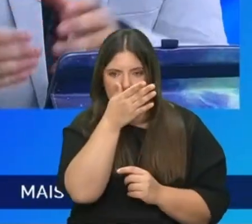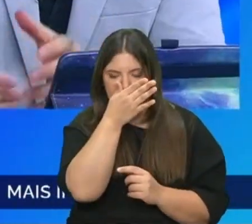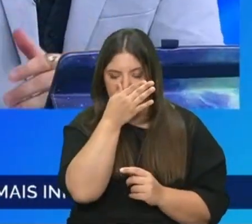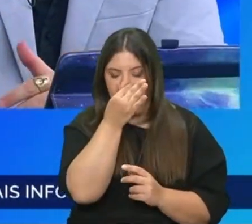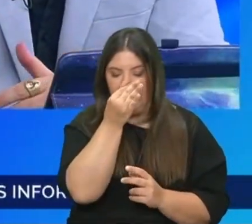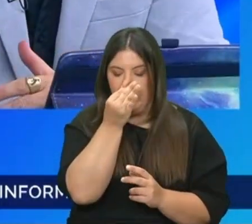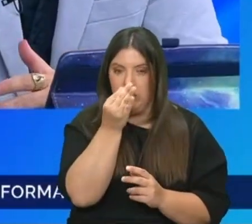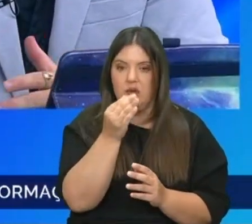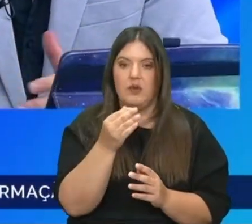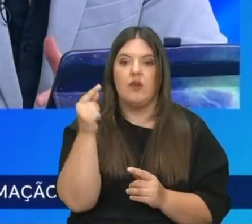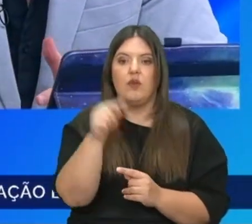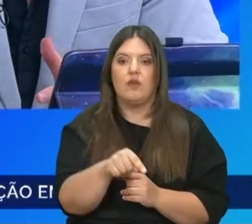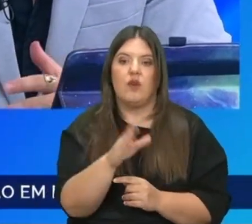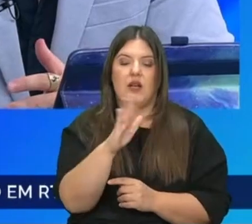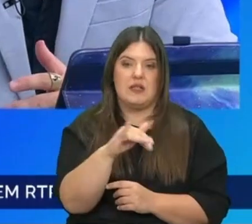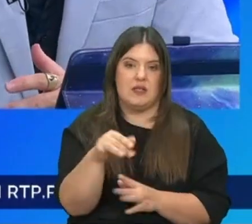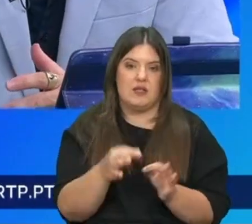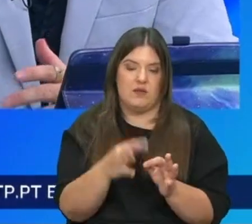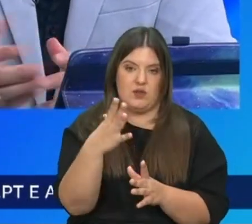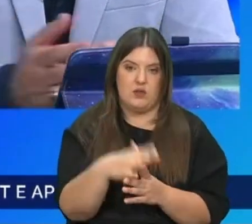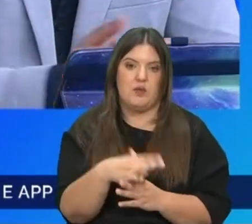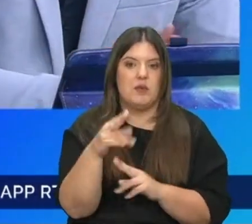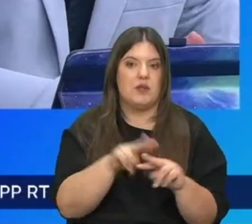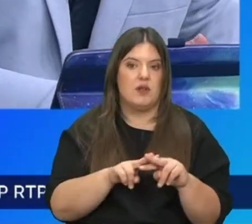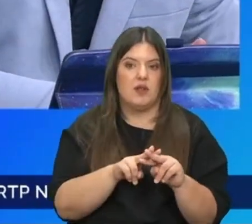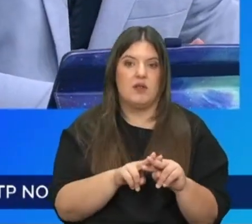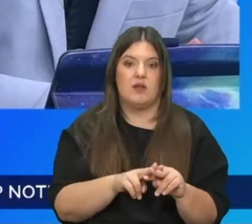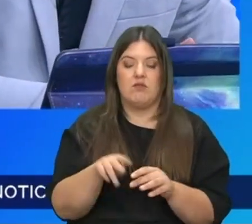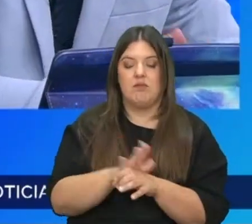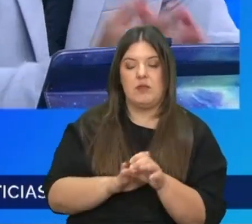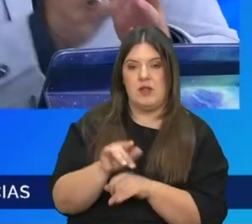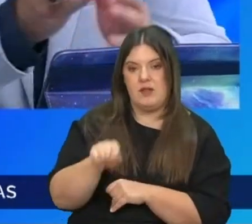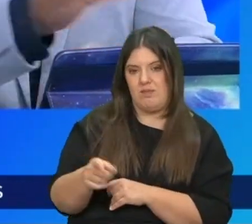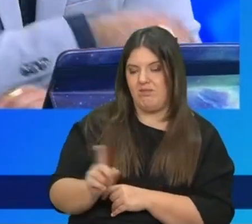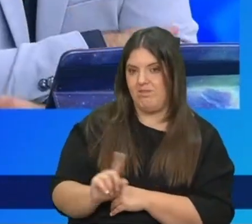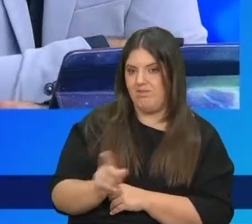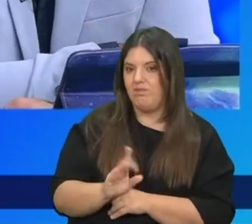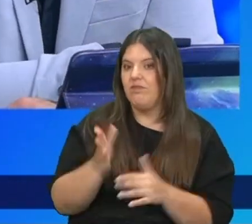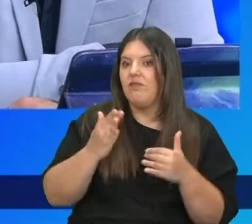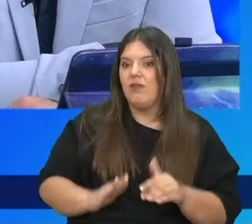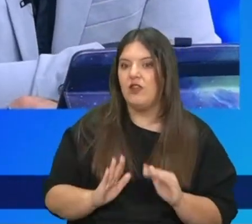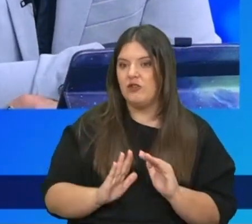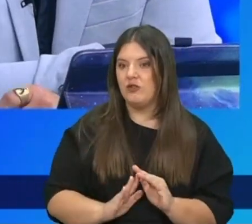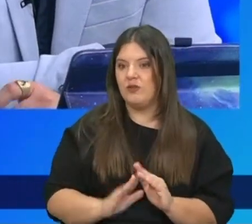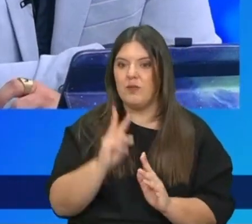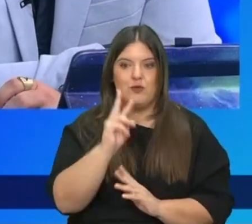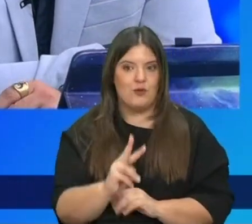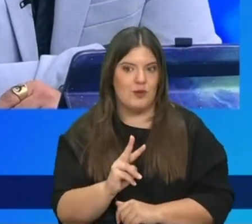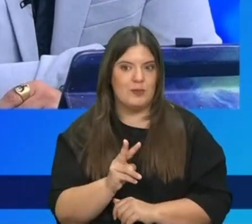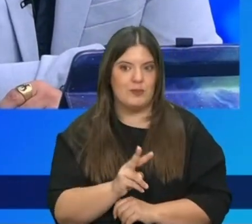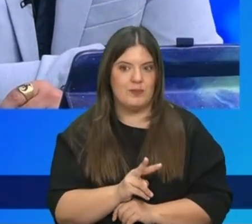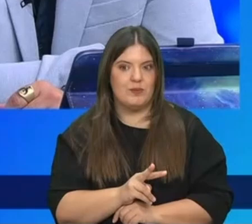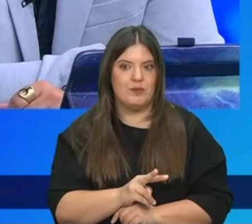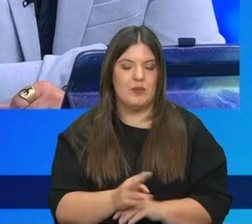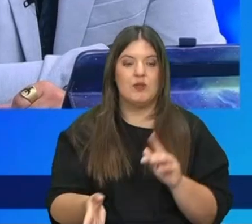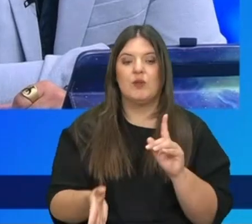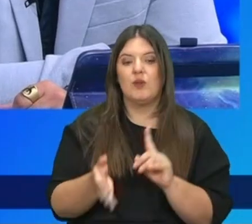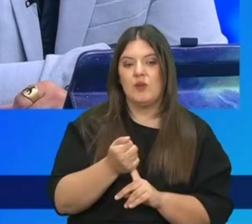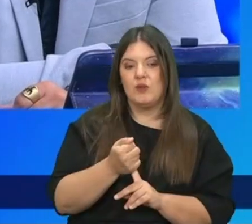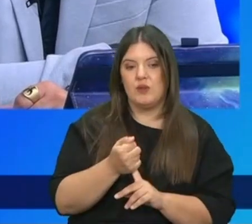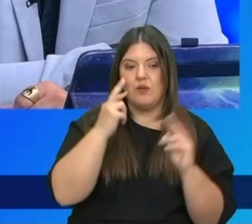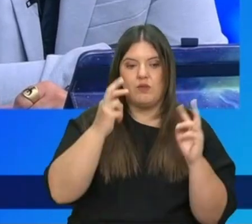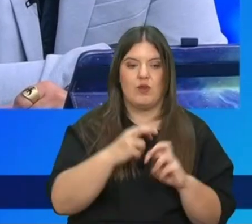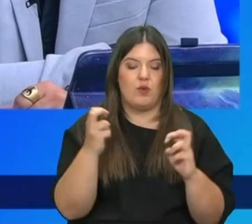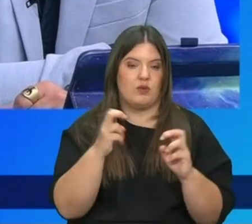meteoritos, muitos deles vão parar à ciência, felizmente, para serem analisados. Não foi o caso destes, mas vamos ver se conseguimos encontrá-lo num